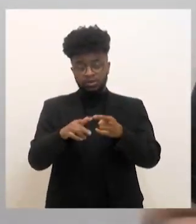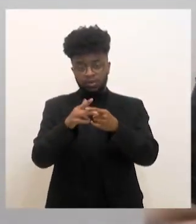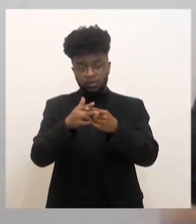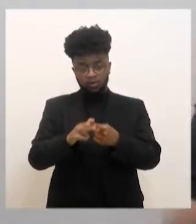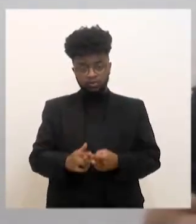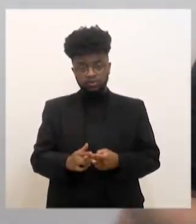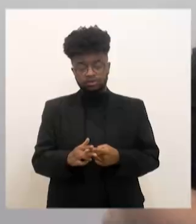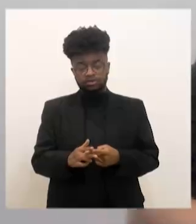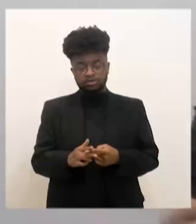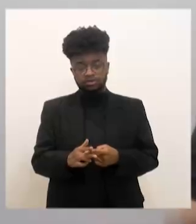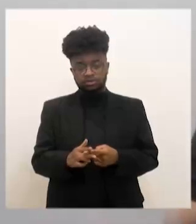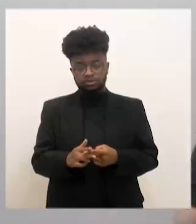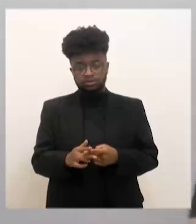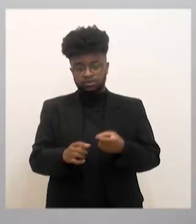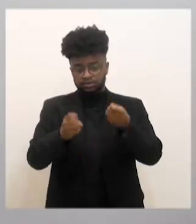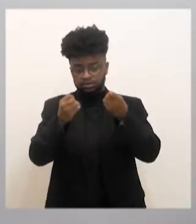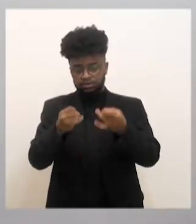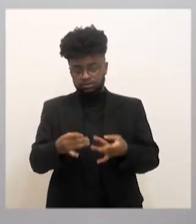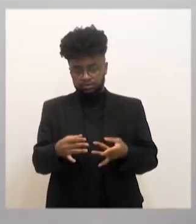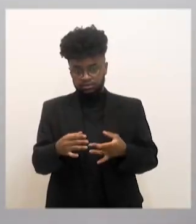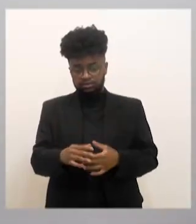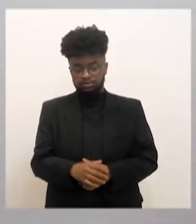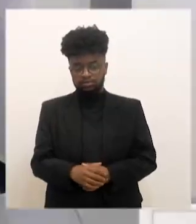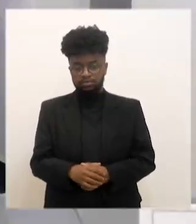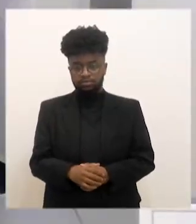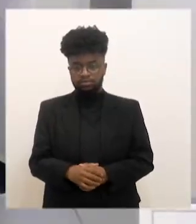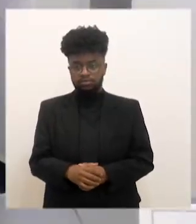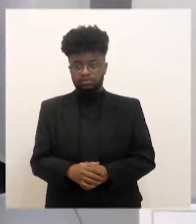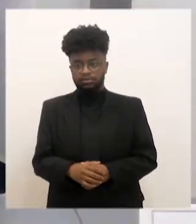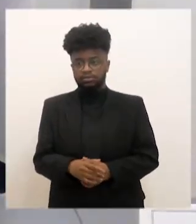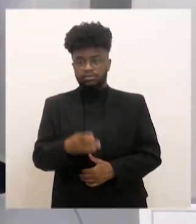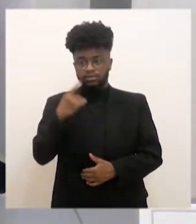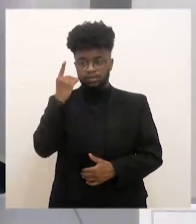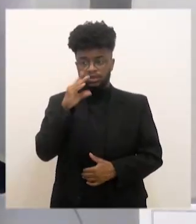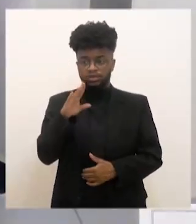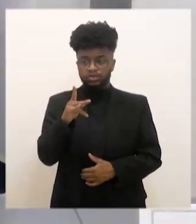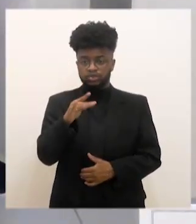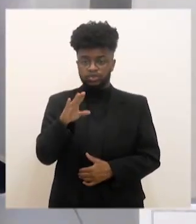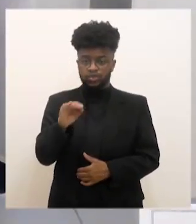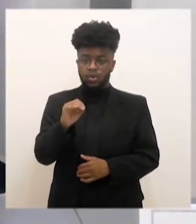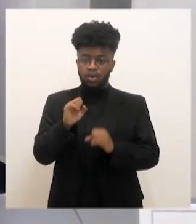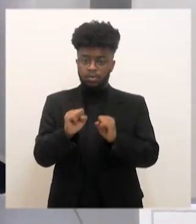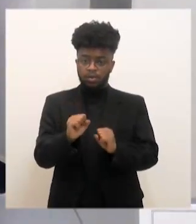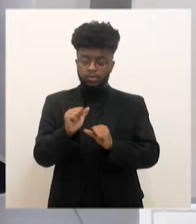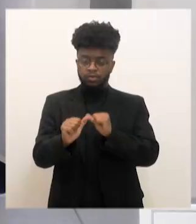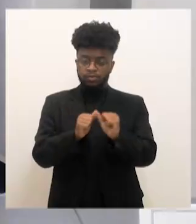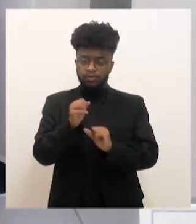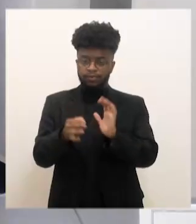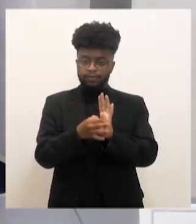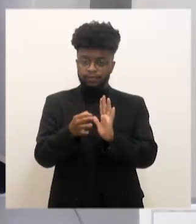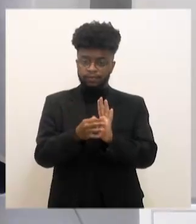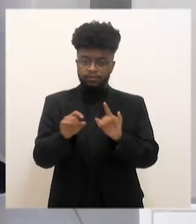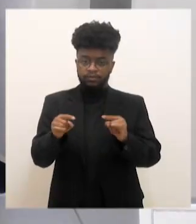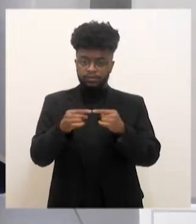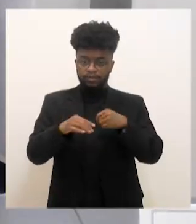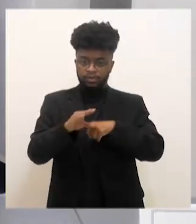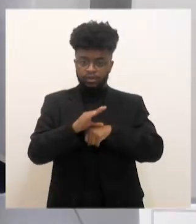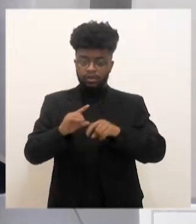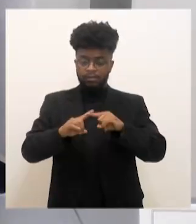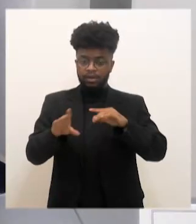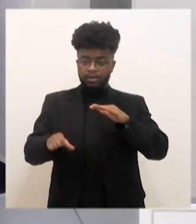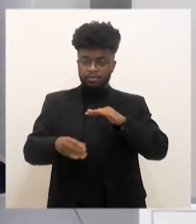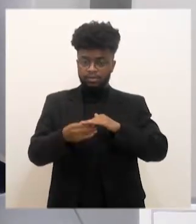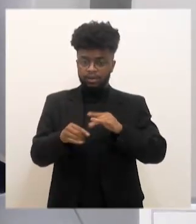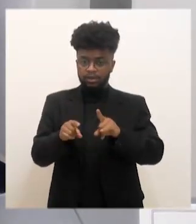retificar aqui essa descrição. Deputado Chico Machado pode retificar o parecer pela constitucionalidade com emendas, já se